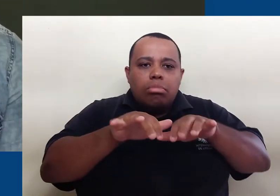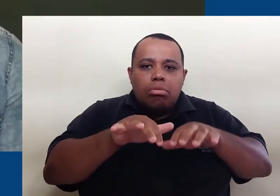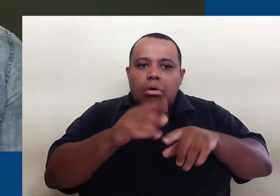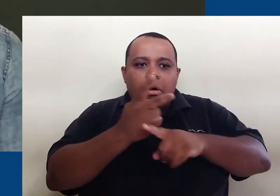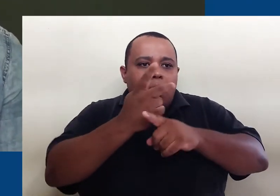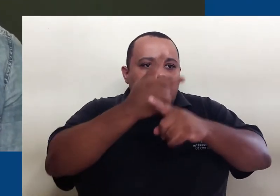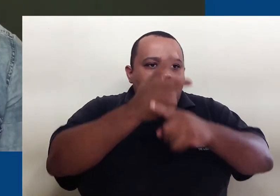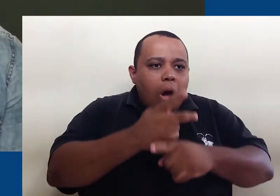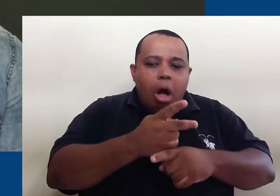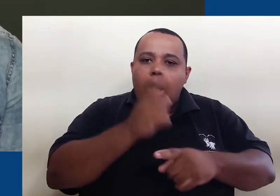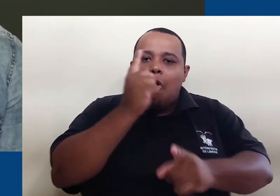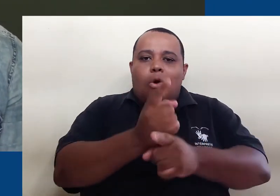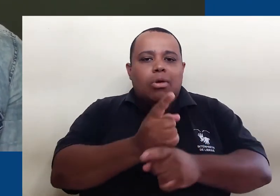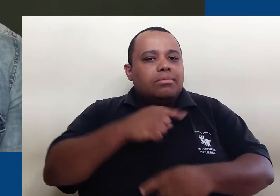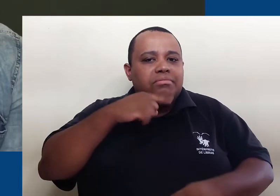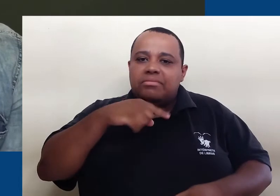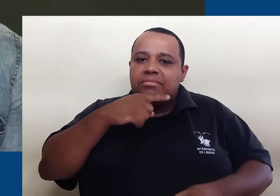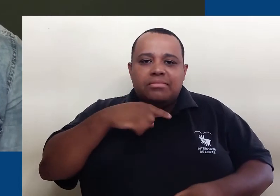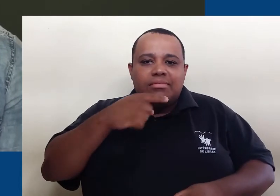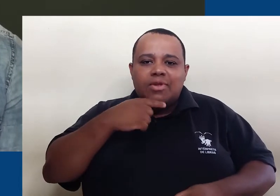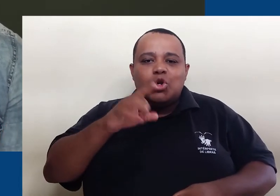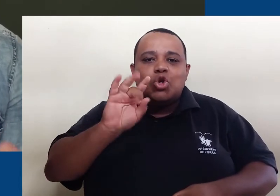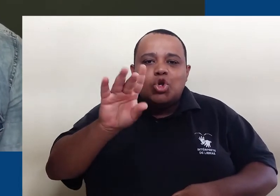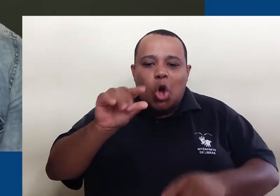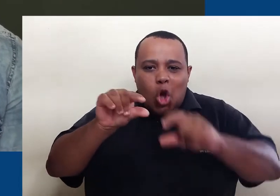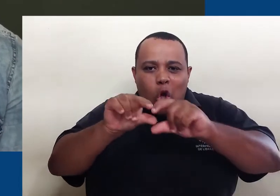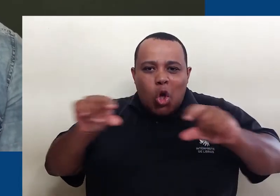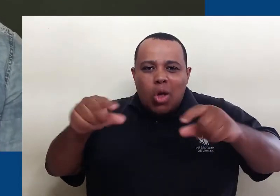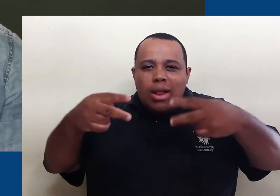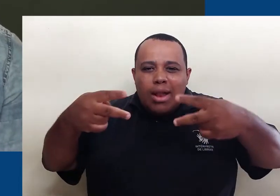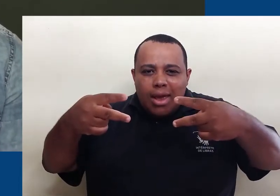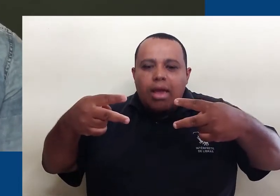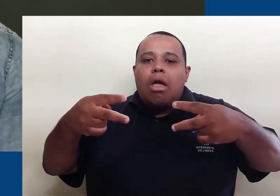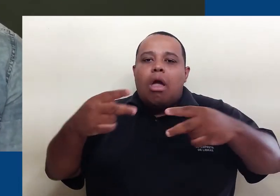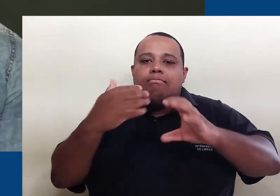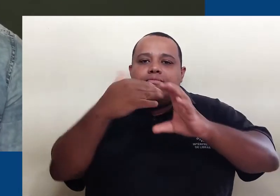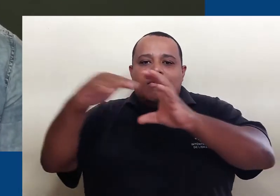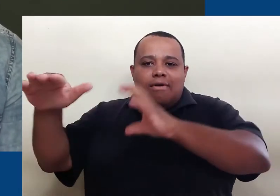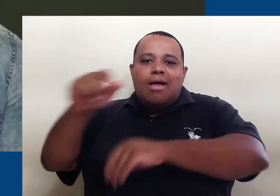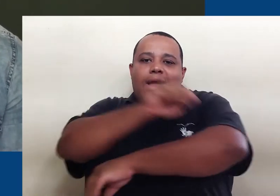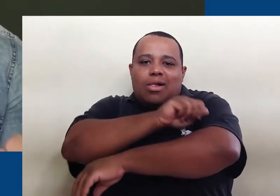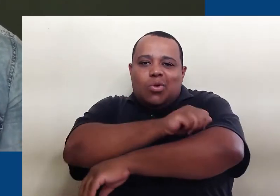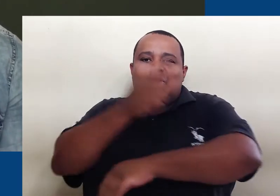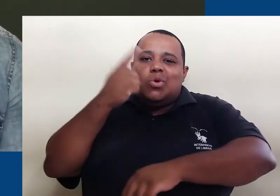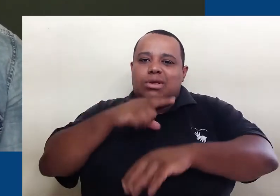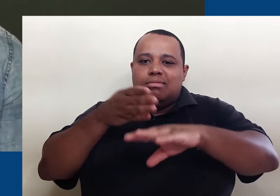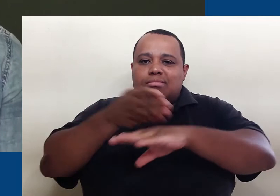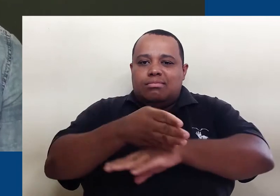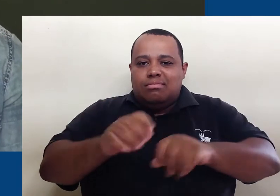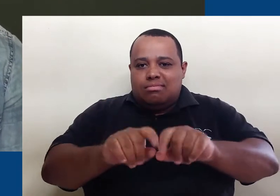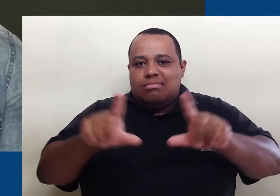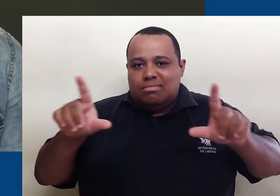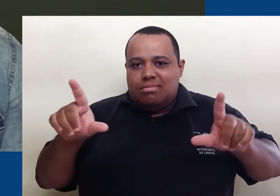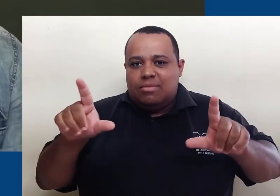Então você deixa ela como não listada, por exemplo, passa o link para os seus alunos e só eles poderão ter acesso. E como eu quero deixar esse curso mais